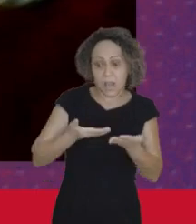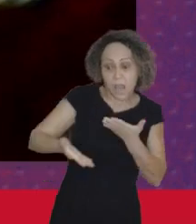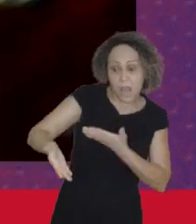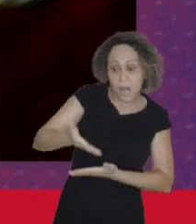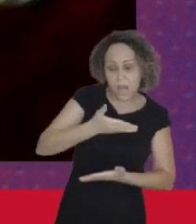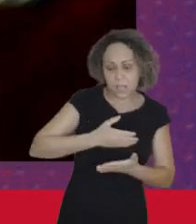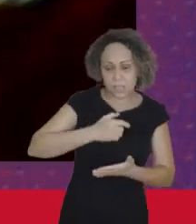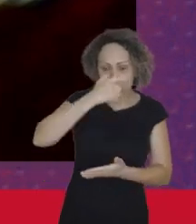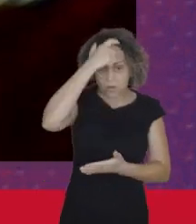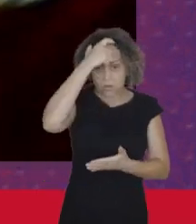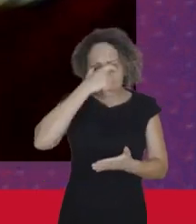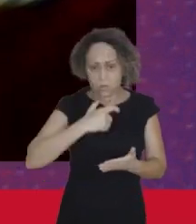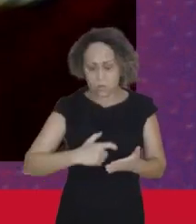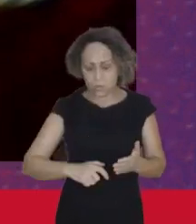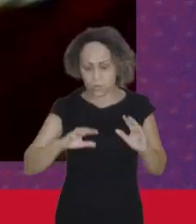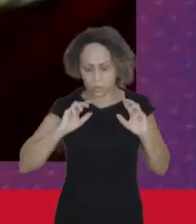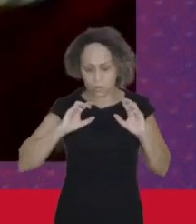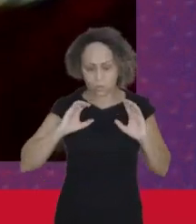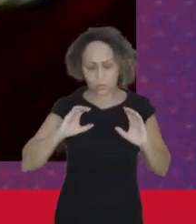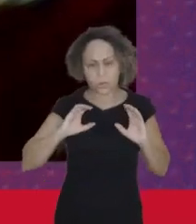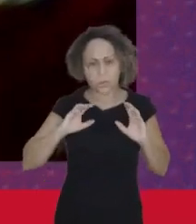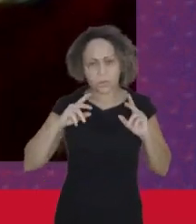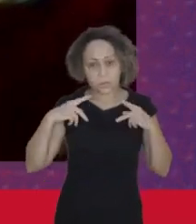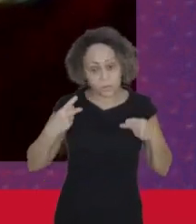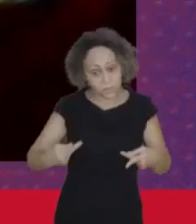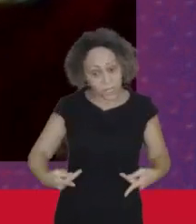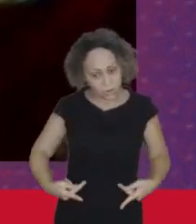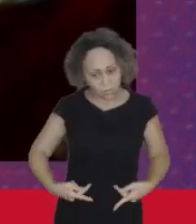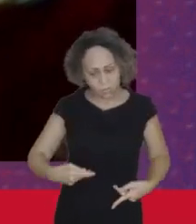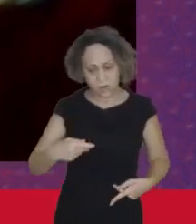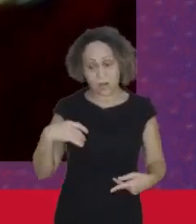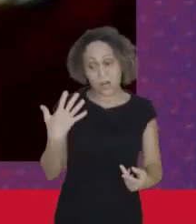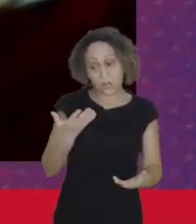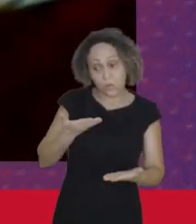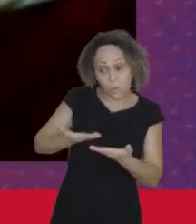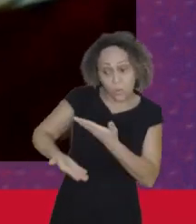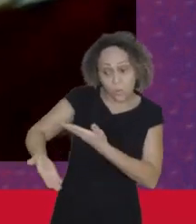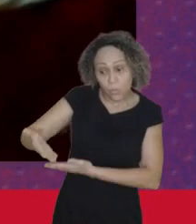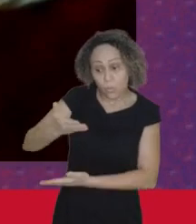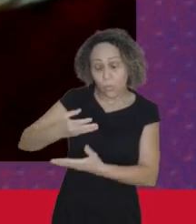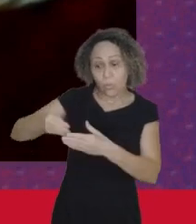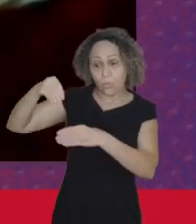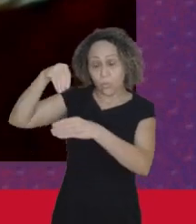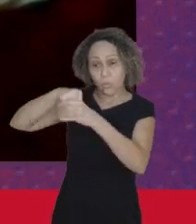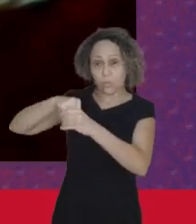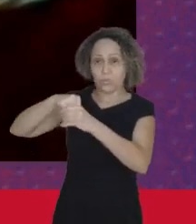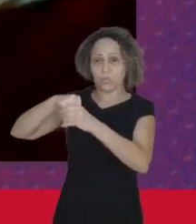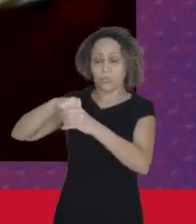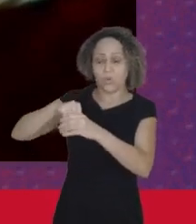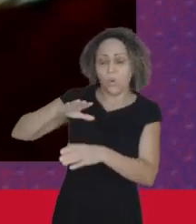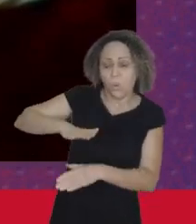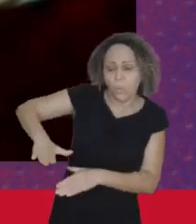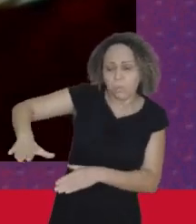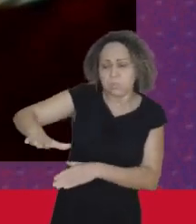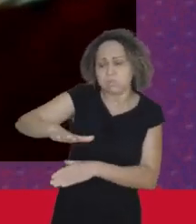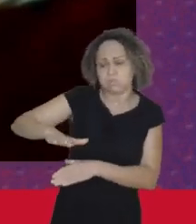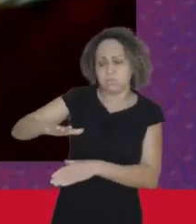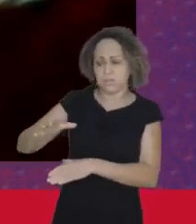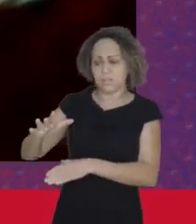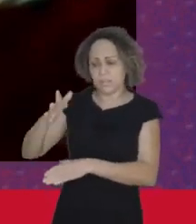com o meio ambiente, com o contexto de vida. Né? E essa